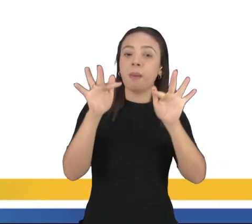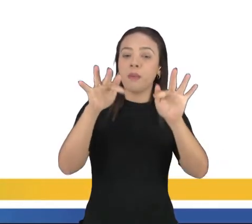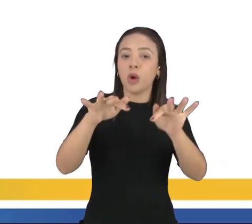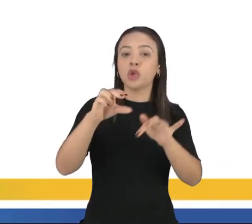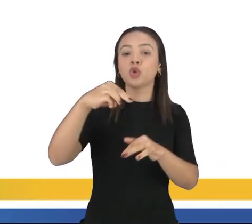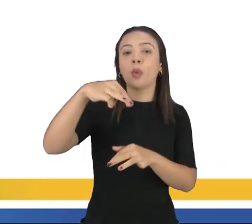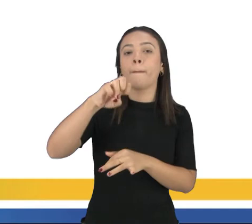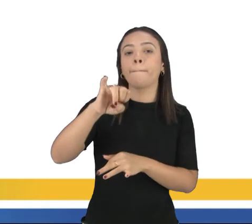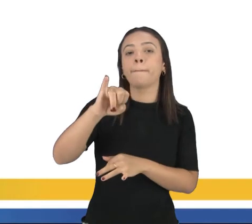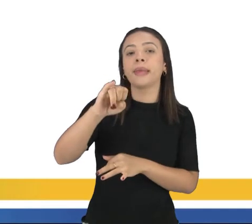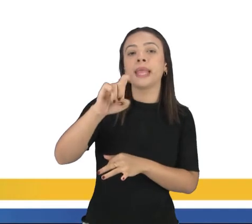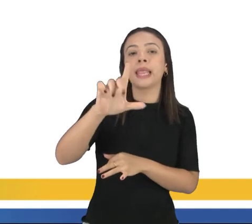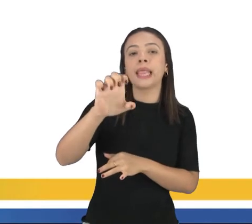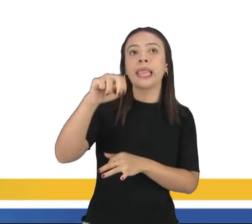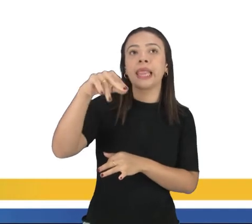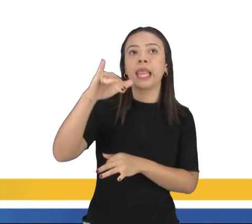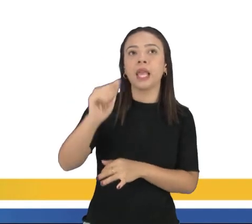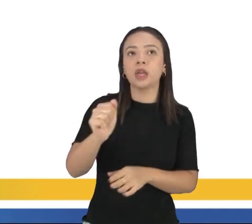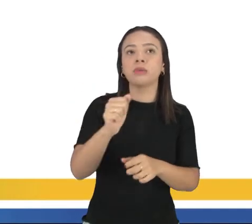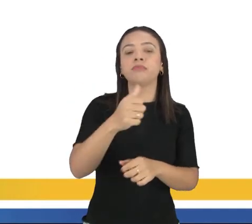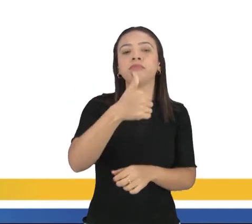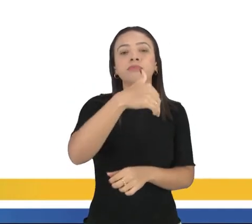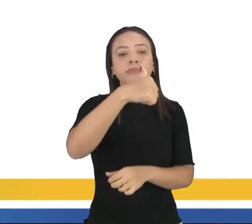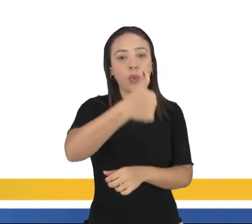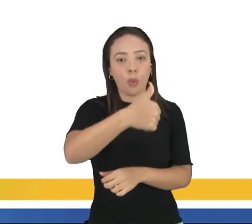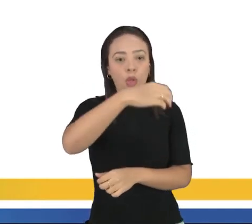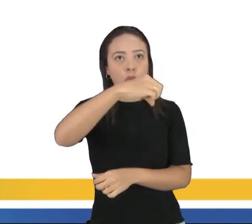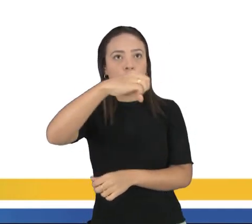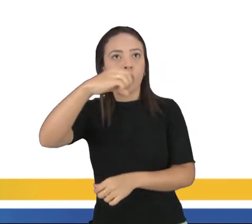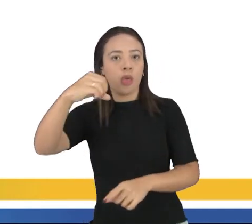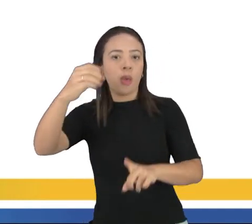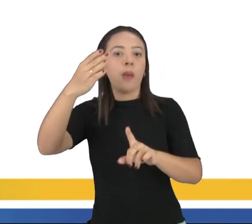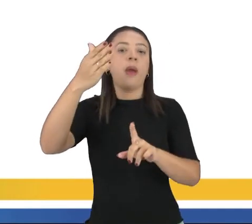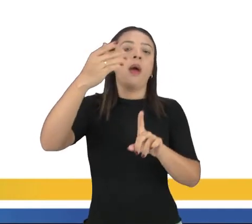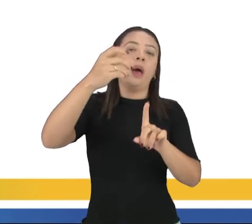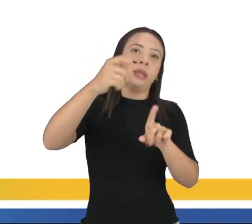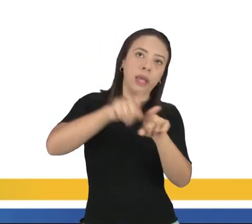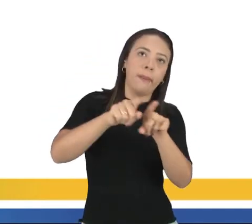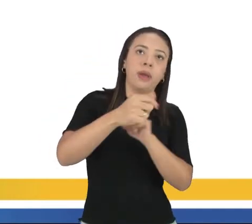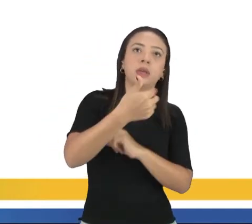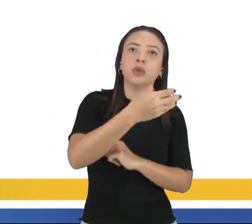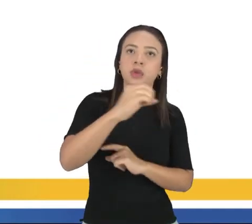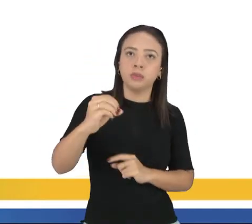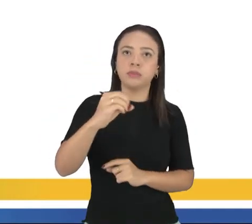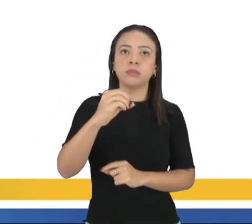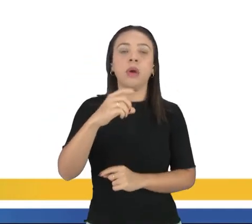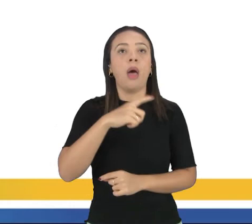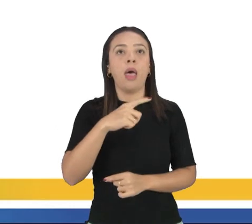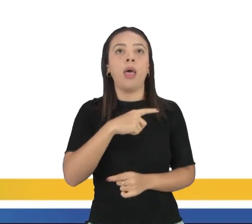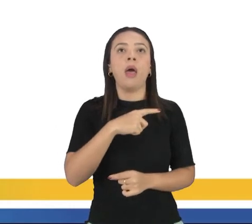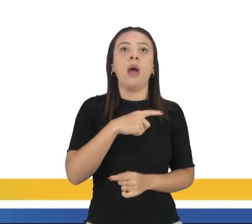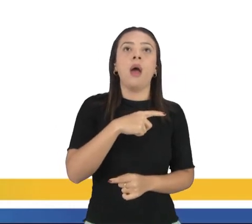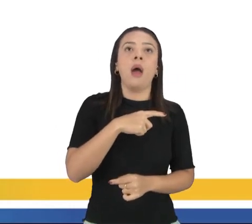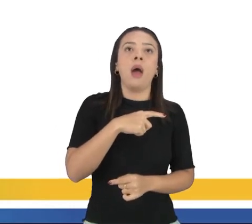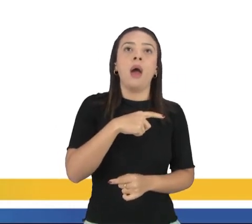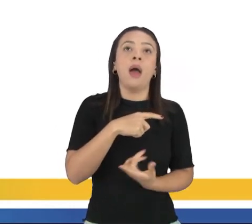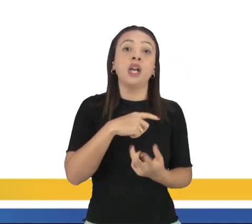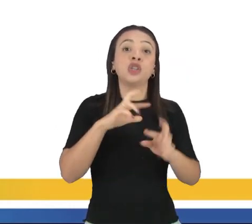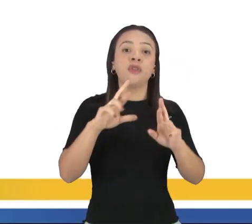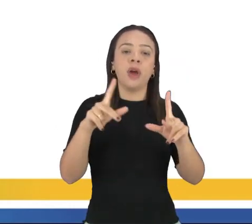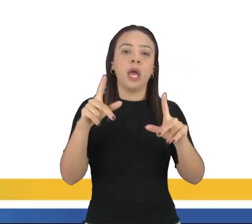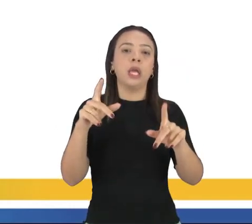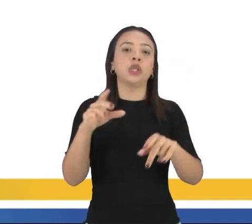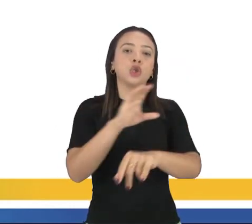o final do milênio 1999/2000 é um fator comum as diferentes culturas e tradições